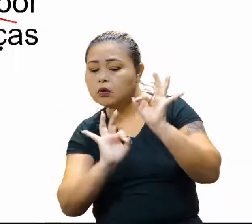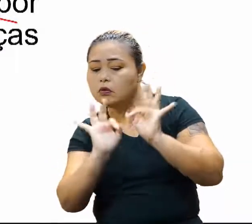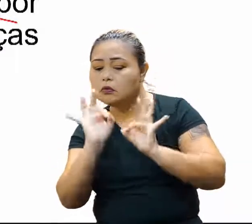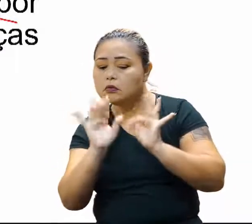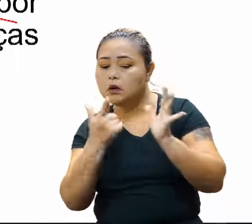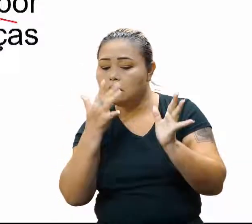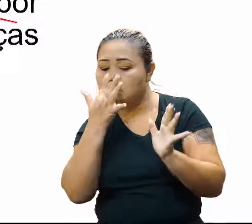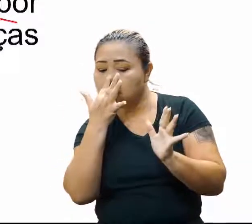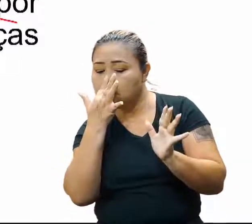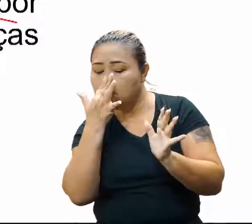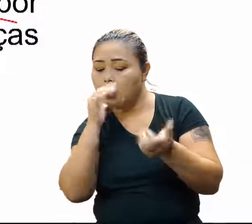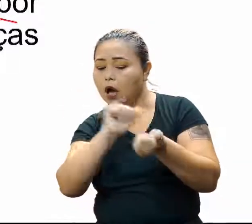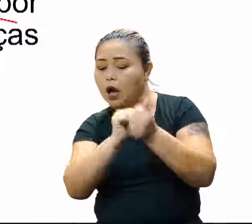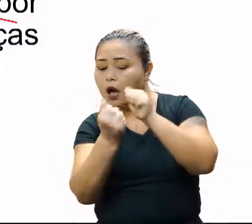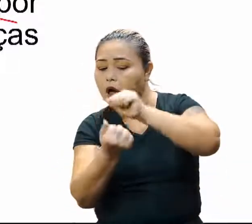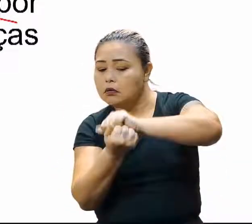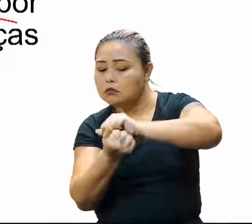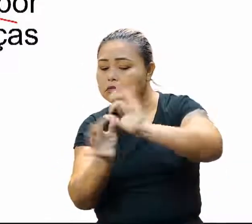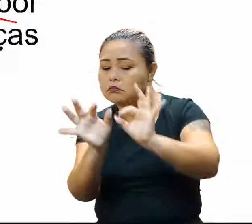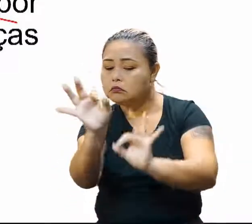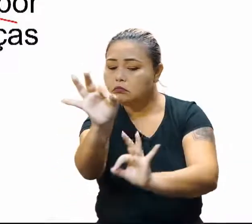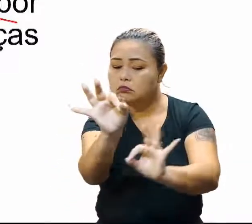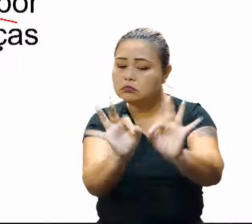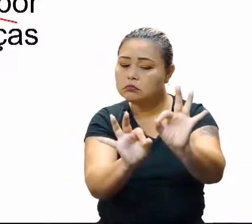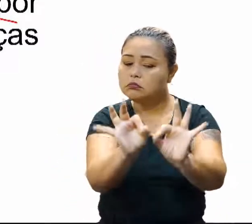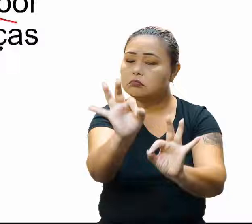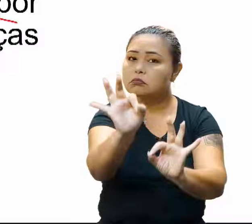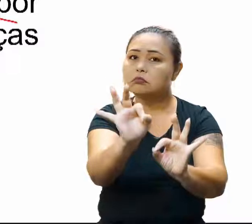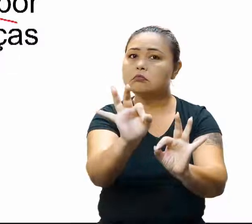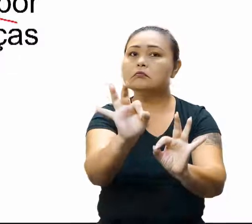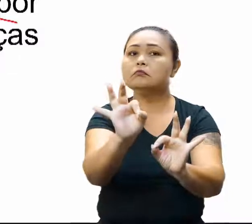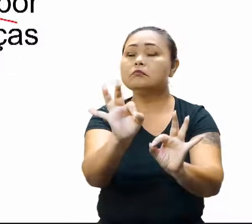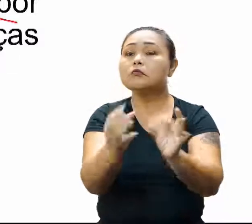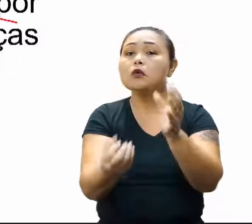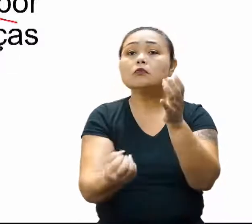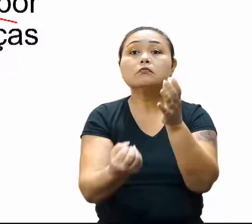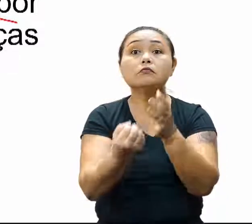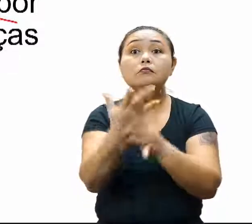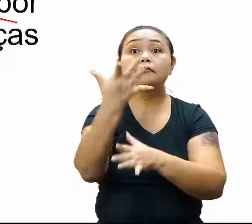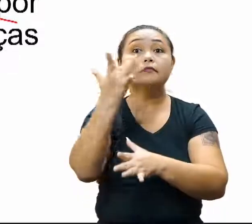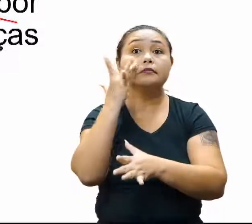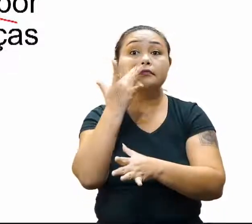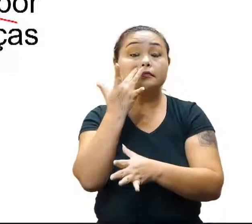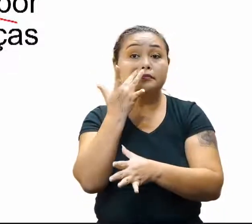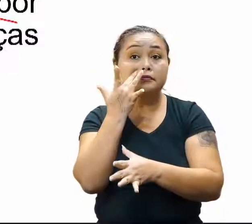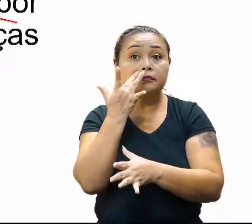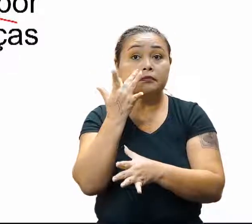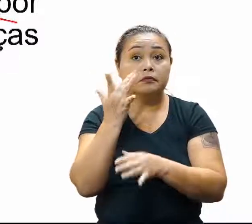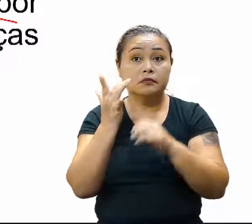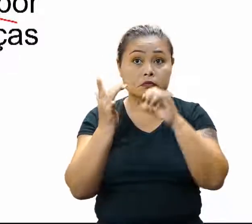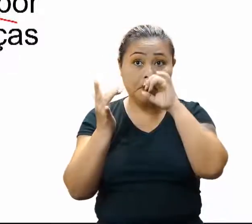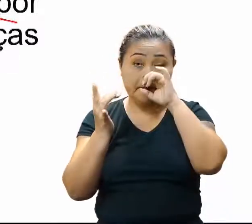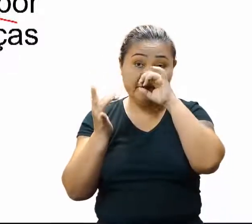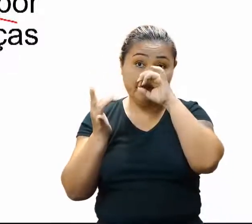e reordenação das forças produtivas. Então vamos analisar.